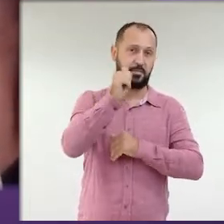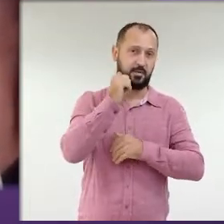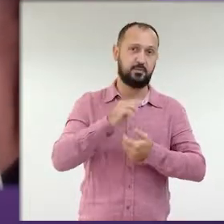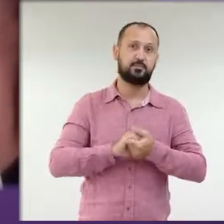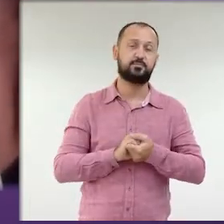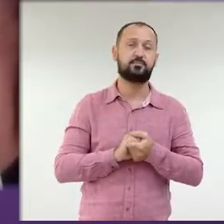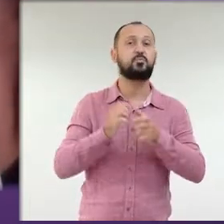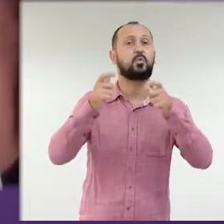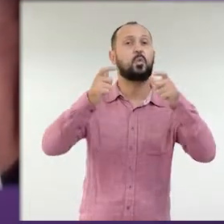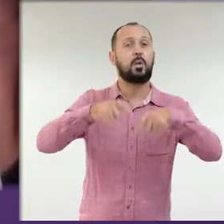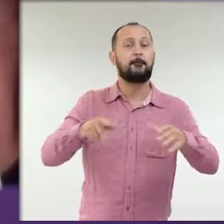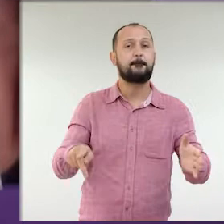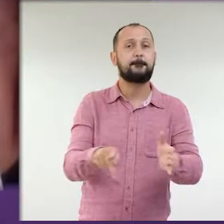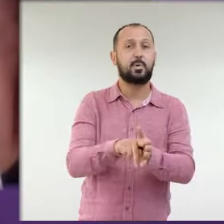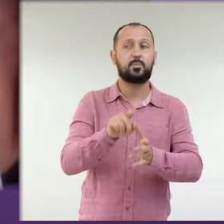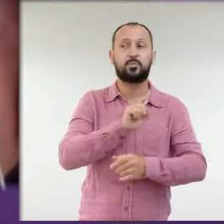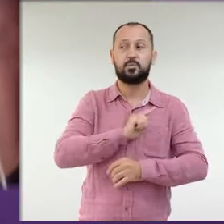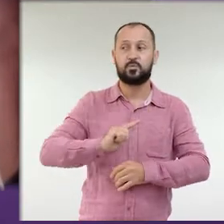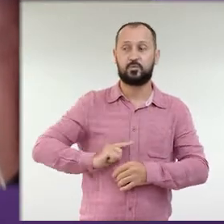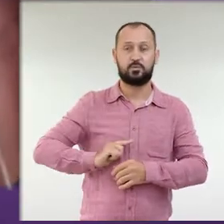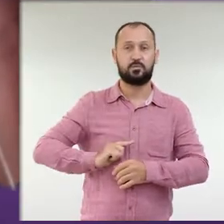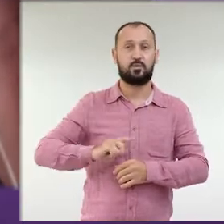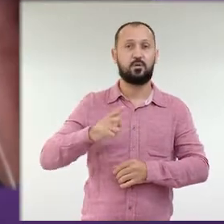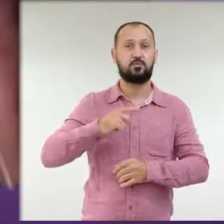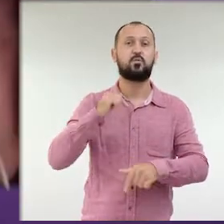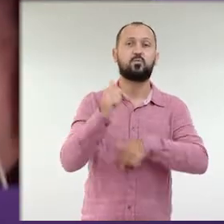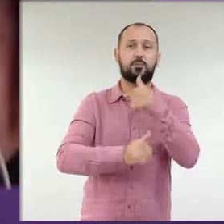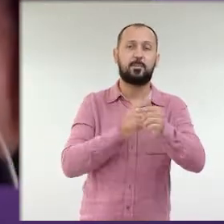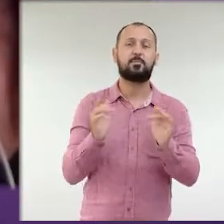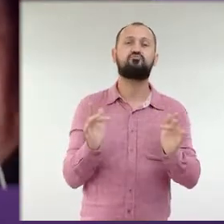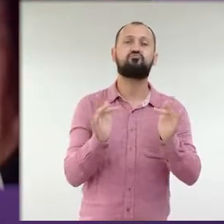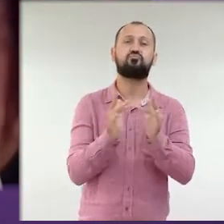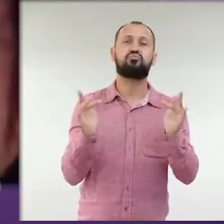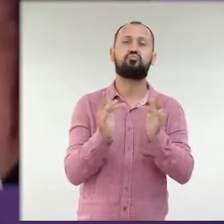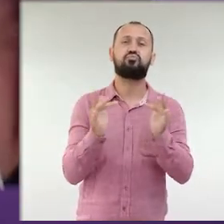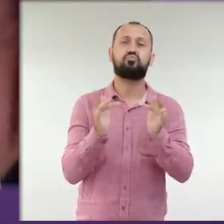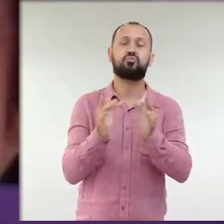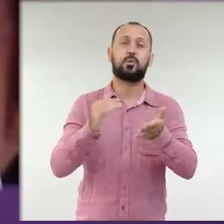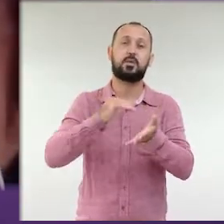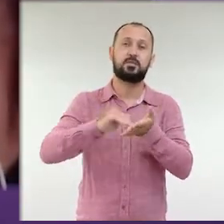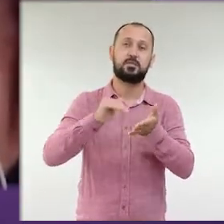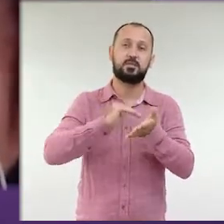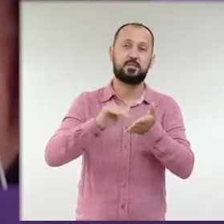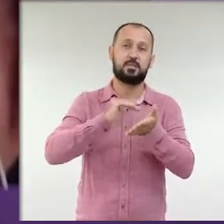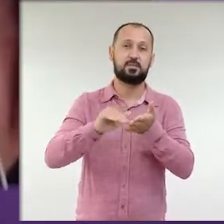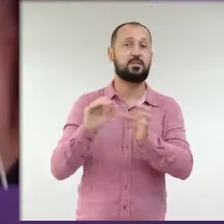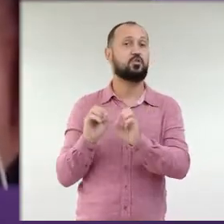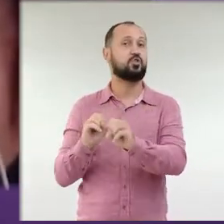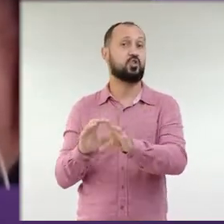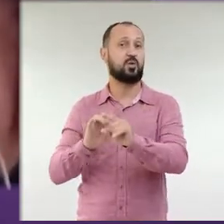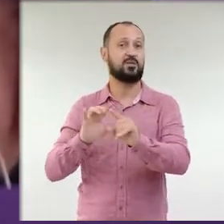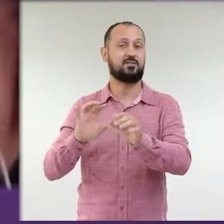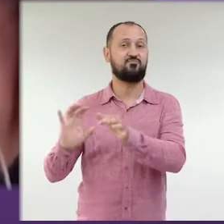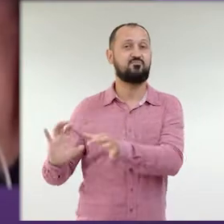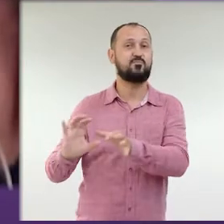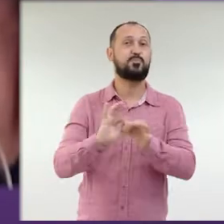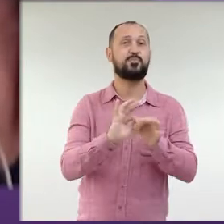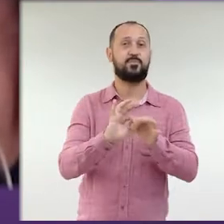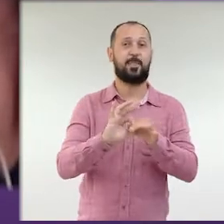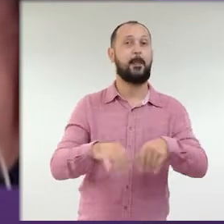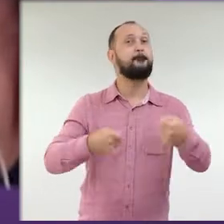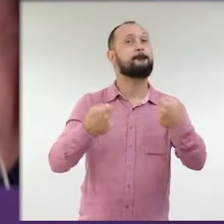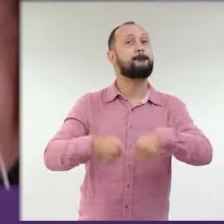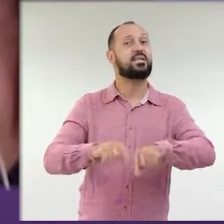mulher. Nos órgãos do governo, nós temos uma atuação muito próxima também com a Secretaria de Estado de Educação. E aí a